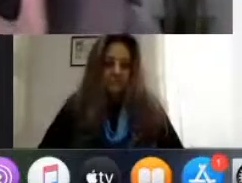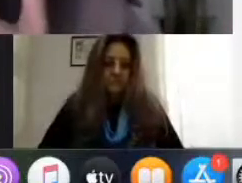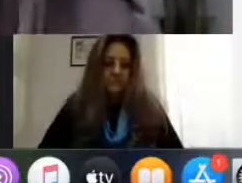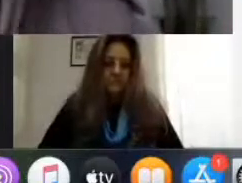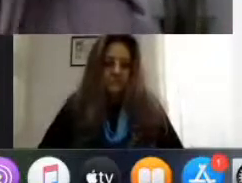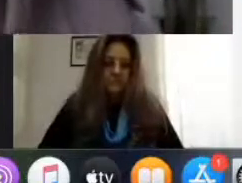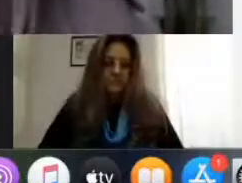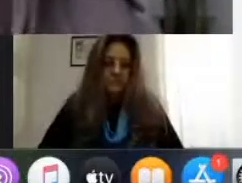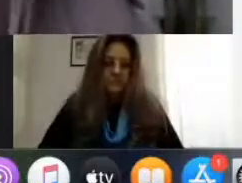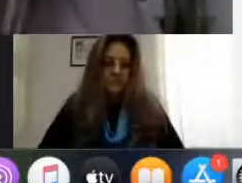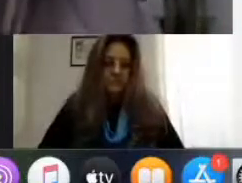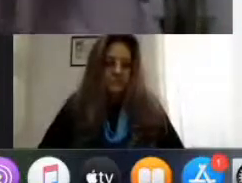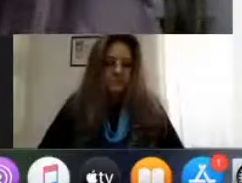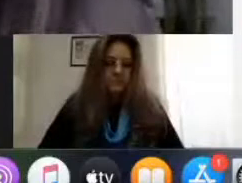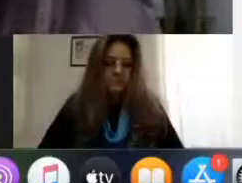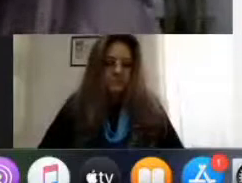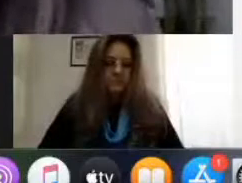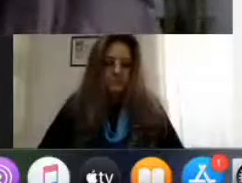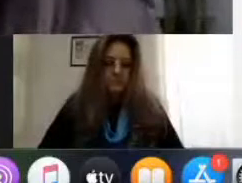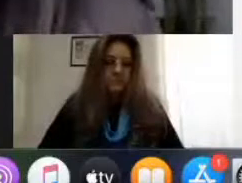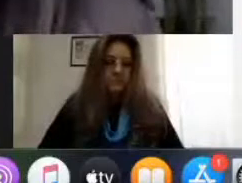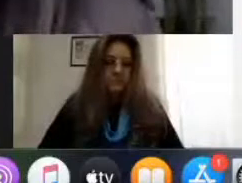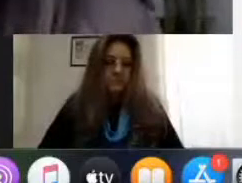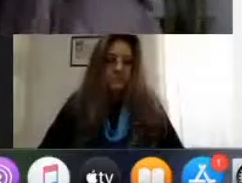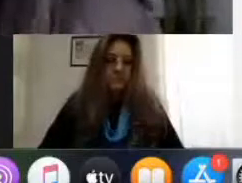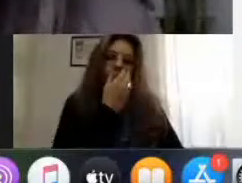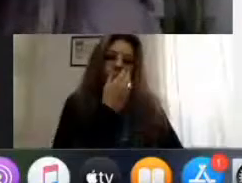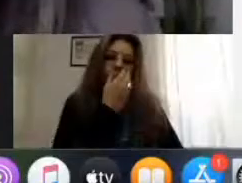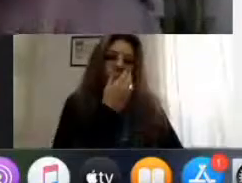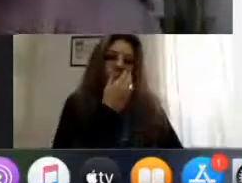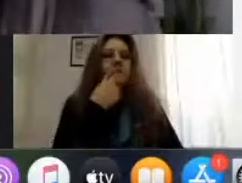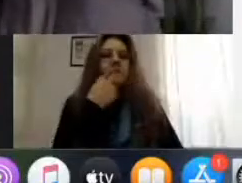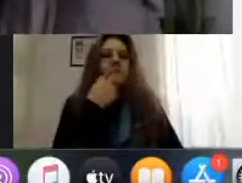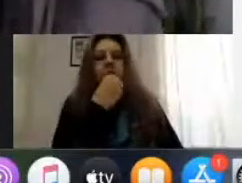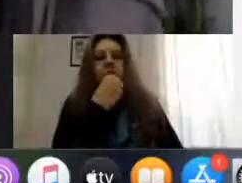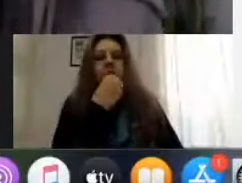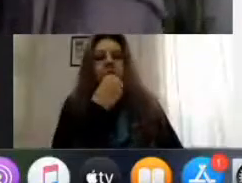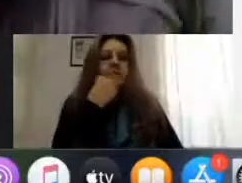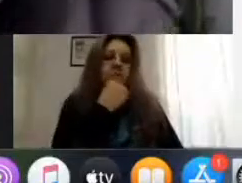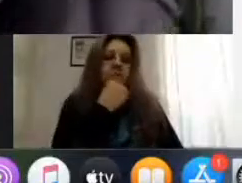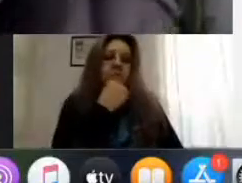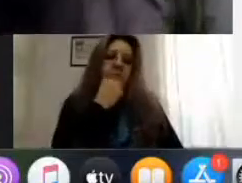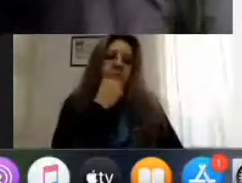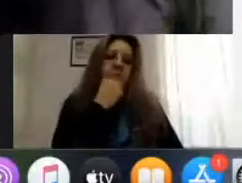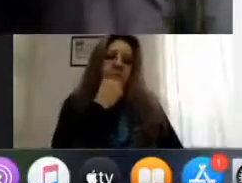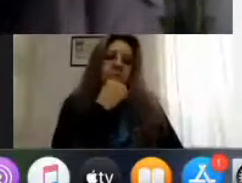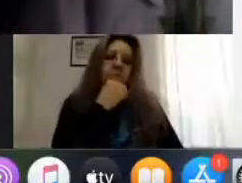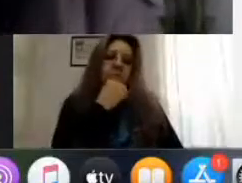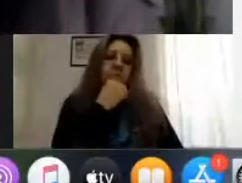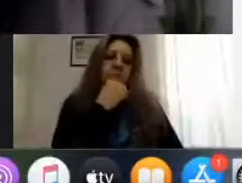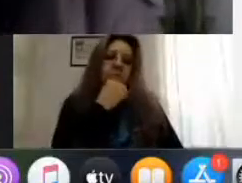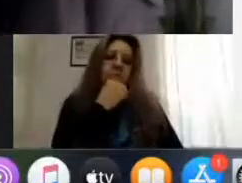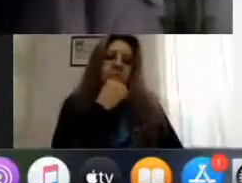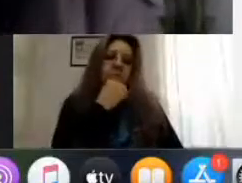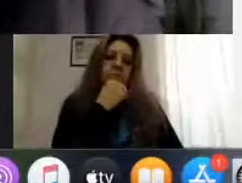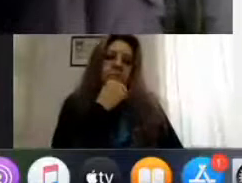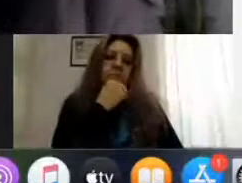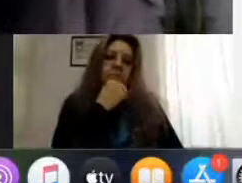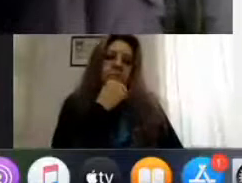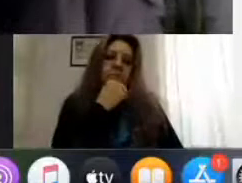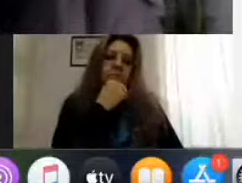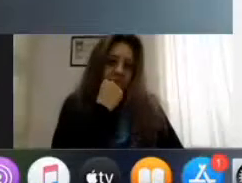é o que a gente tá propondo. Então, nesse sentido também, ainda visitando um pouco lá pelo site, olhando, e quando você